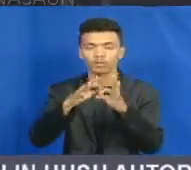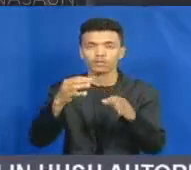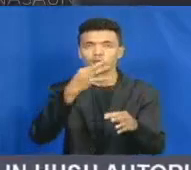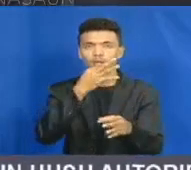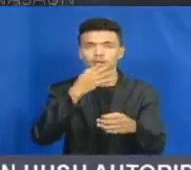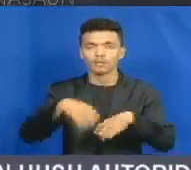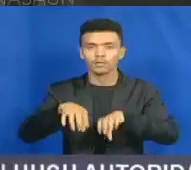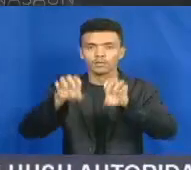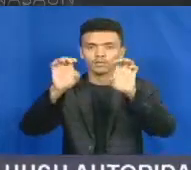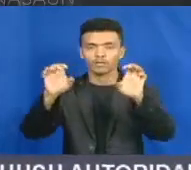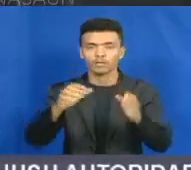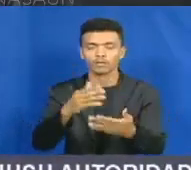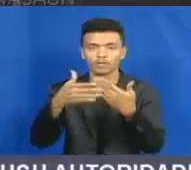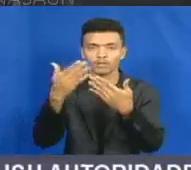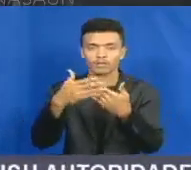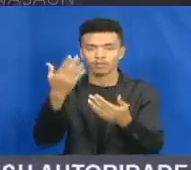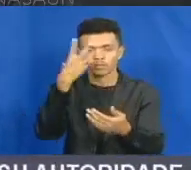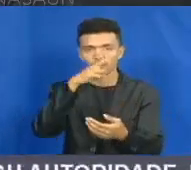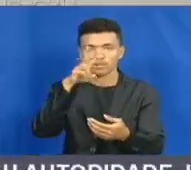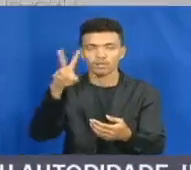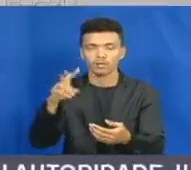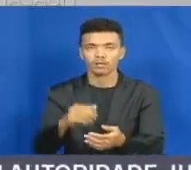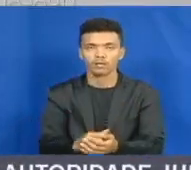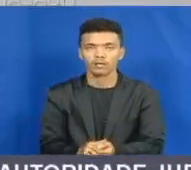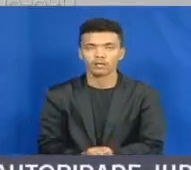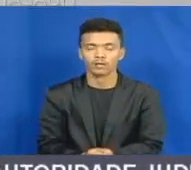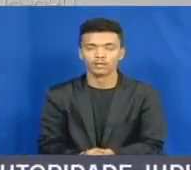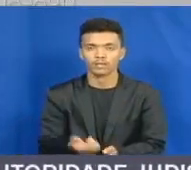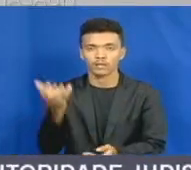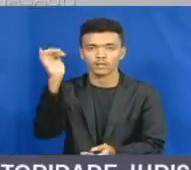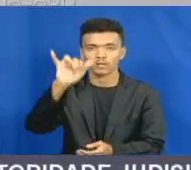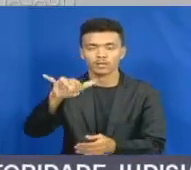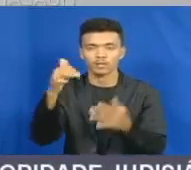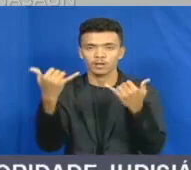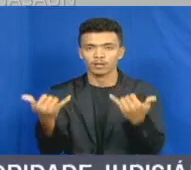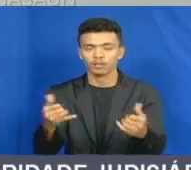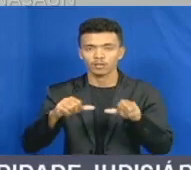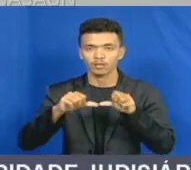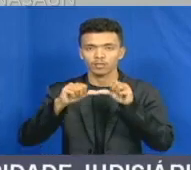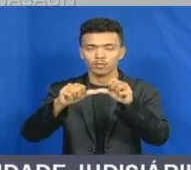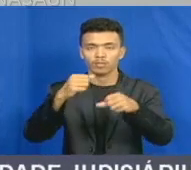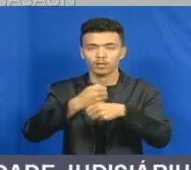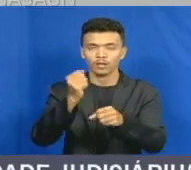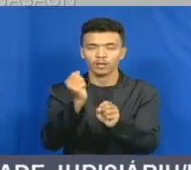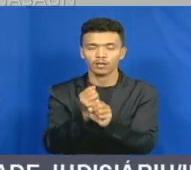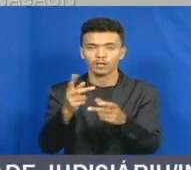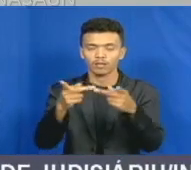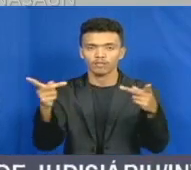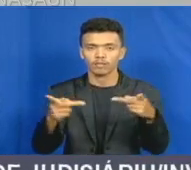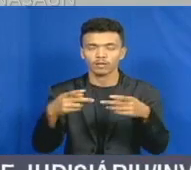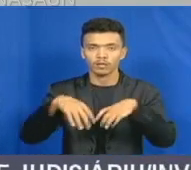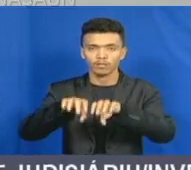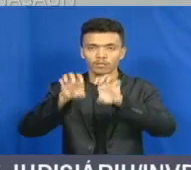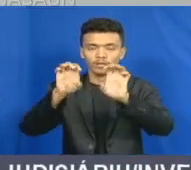nebe faan no fácil ou de controlo. Agora, basira nebe que agora continua halona fatin fan han estrada